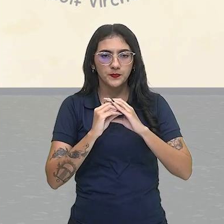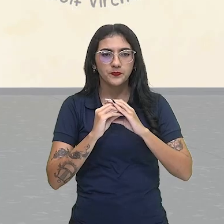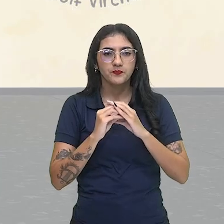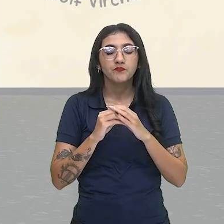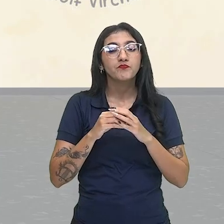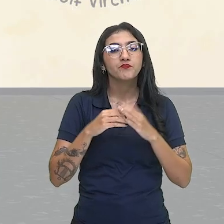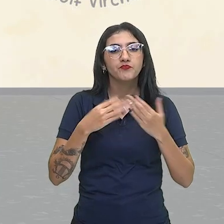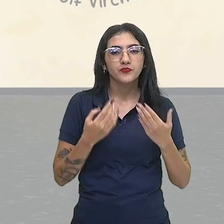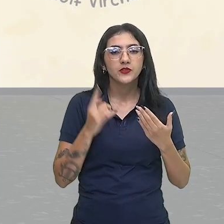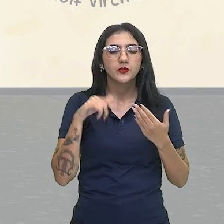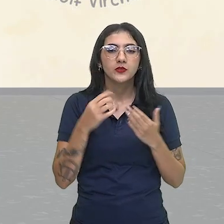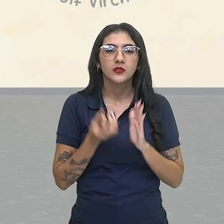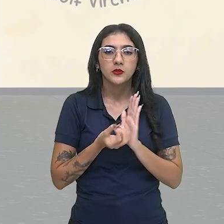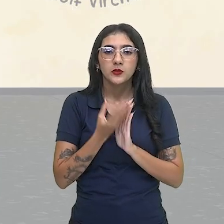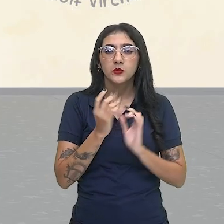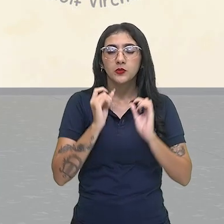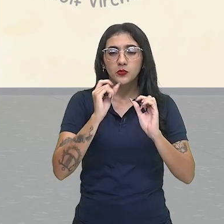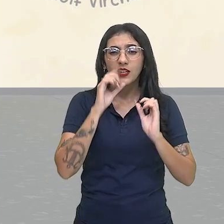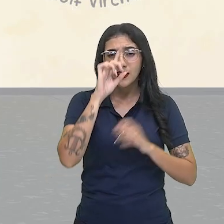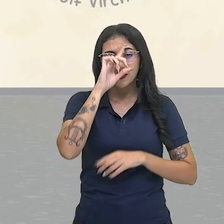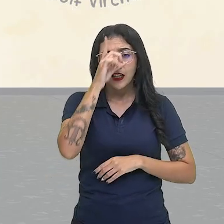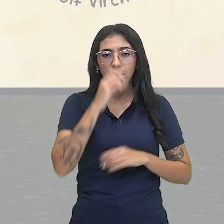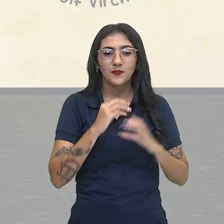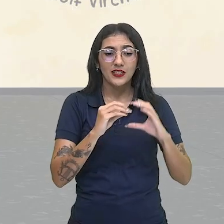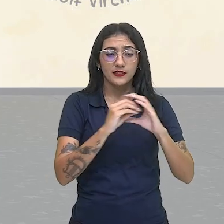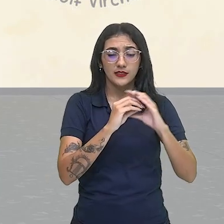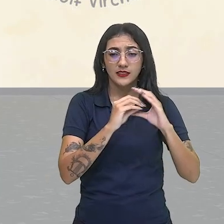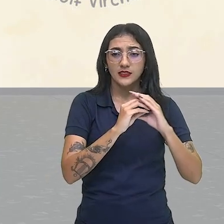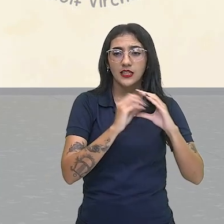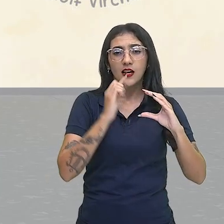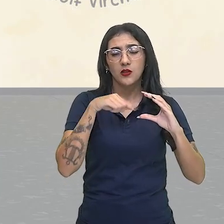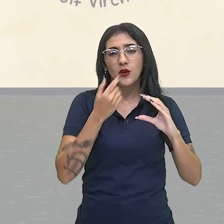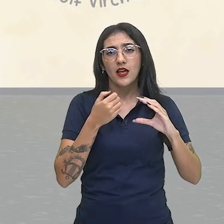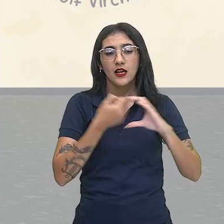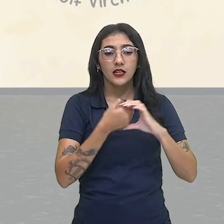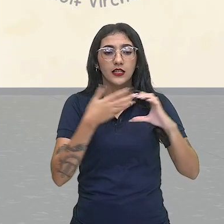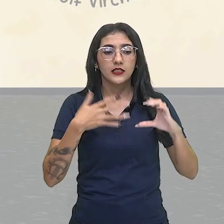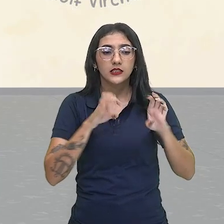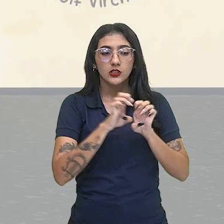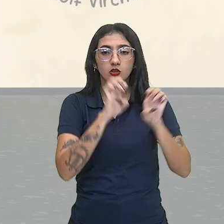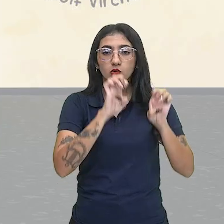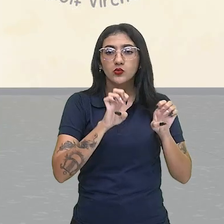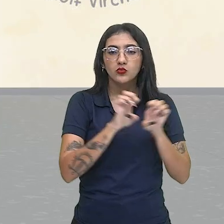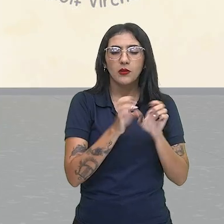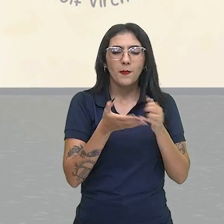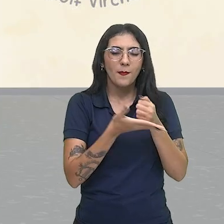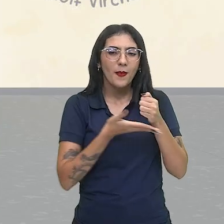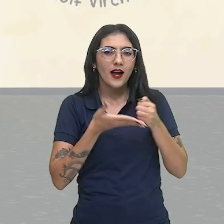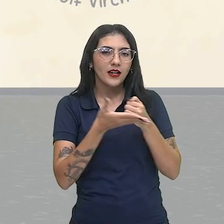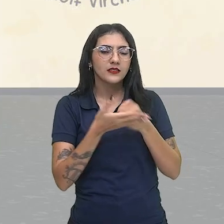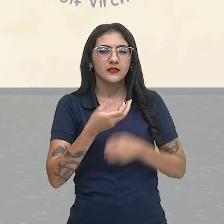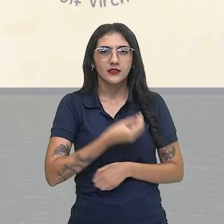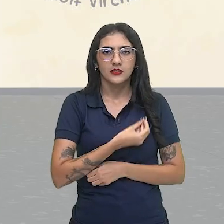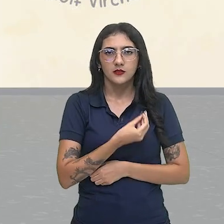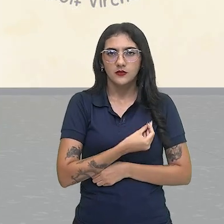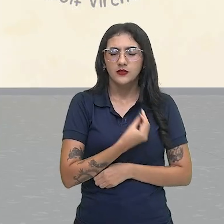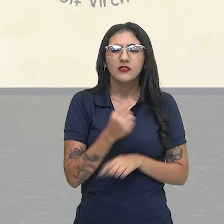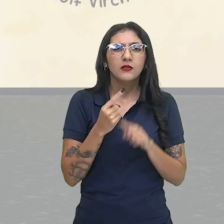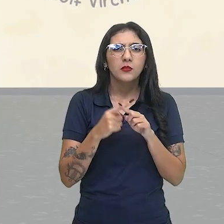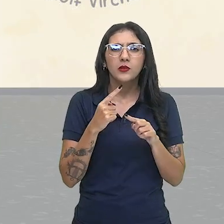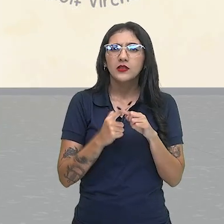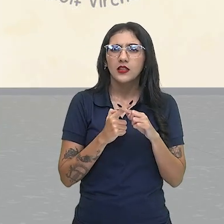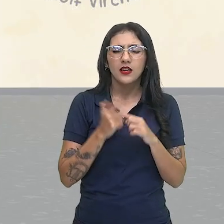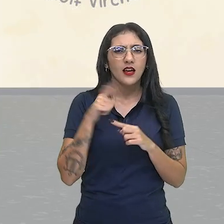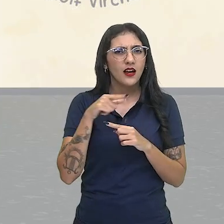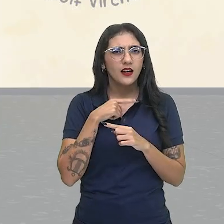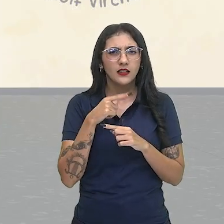consolidando a ideia de que a célula é a unidade básica da vida. Por que nós dizemos isso? Justamente porque ela compõe o